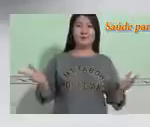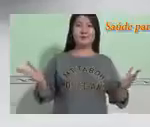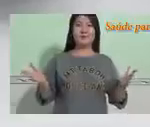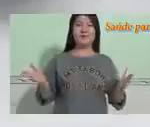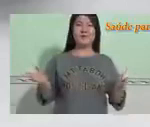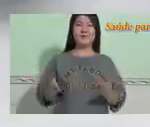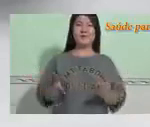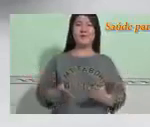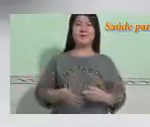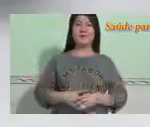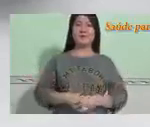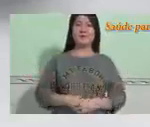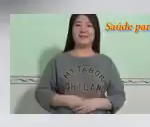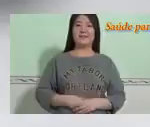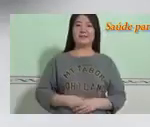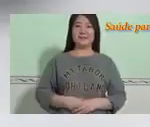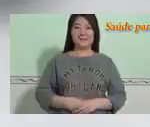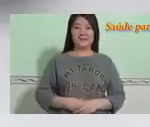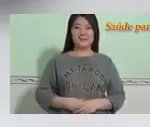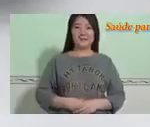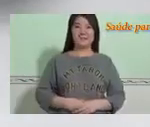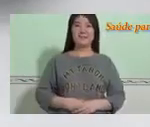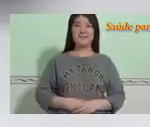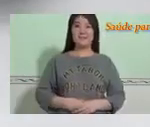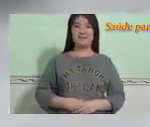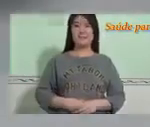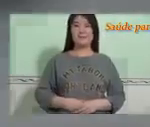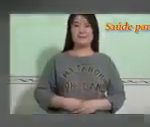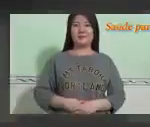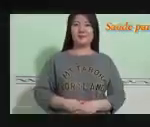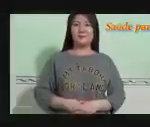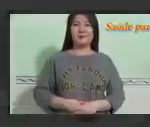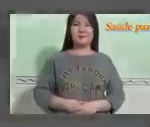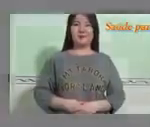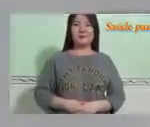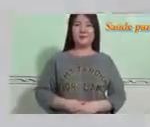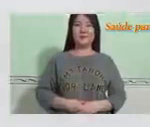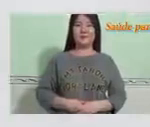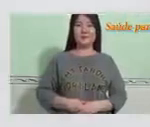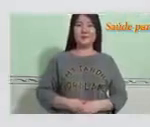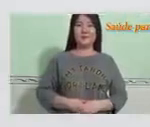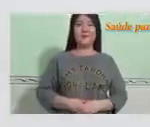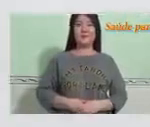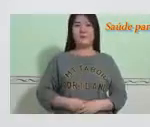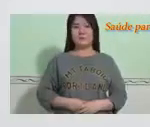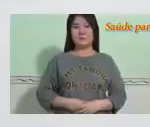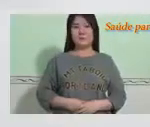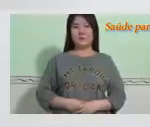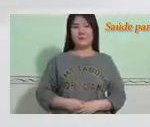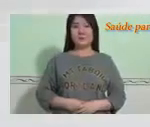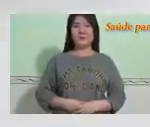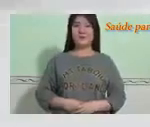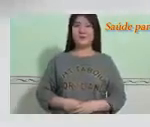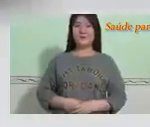para escolher o melhor método anticoncepcional é importante consultar o ginecologista para discutir as várias opções e